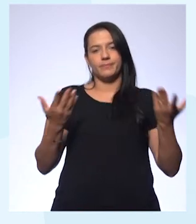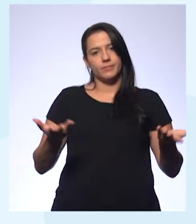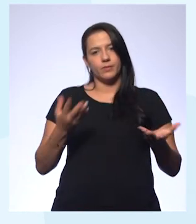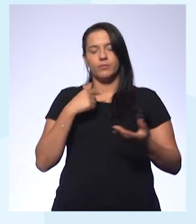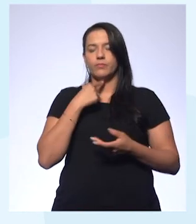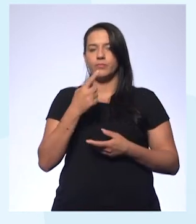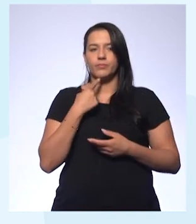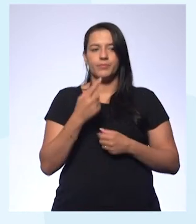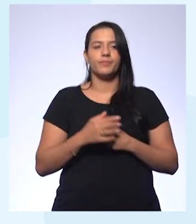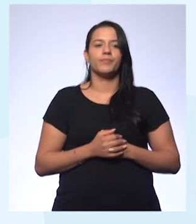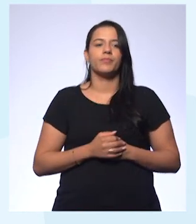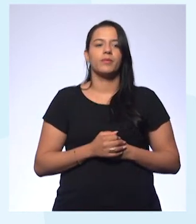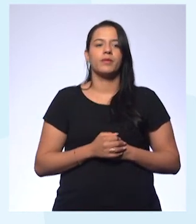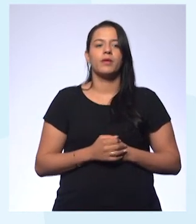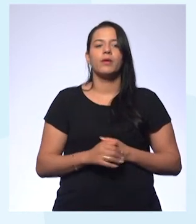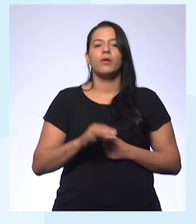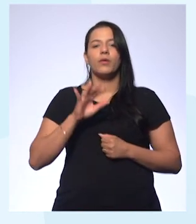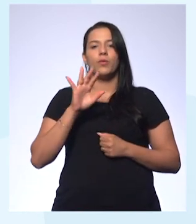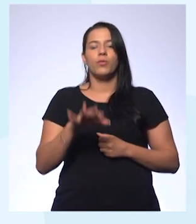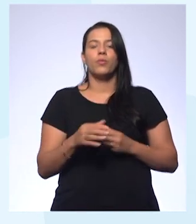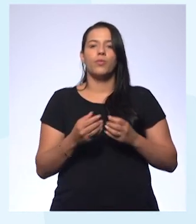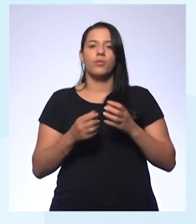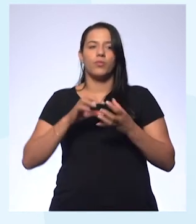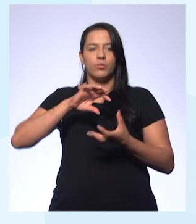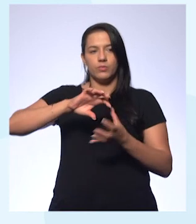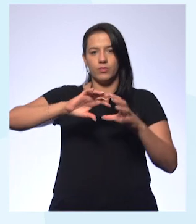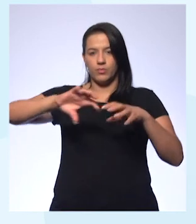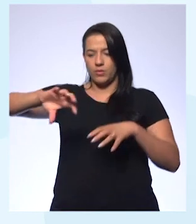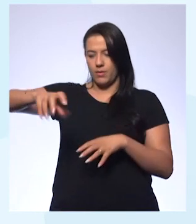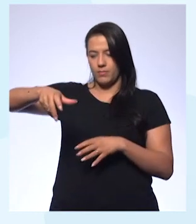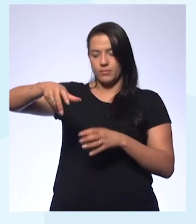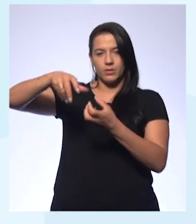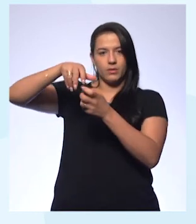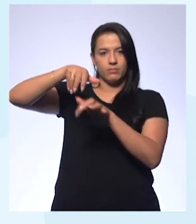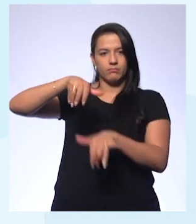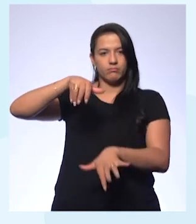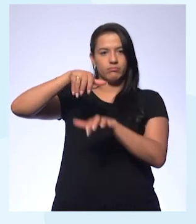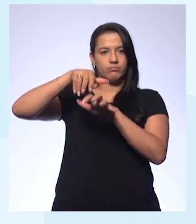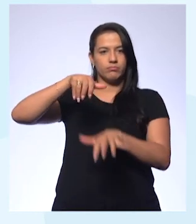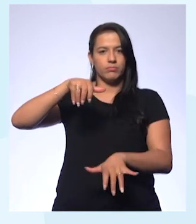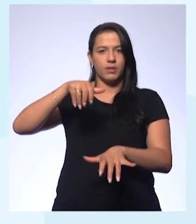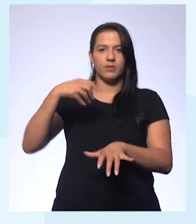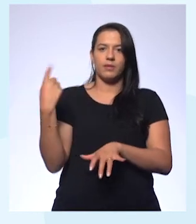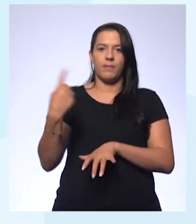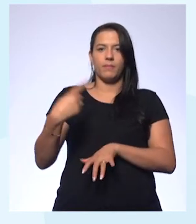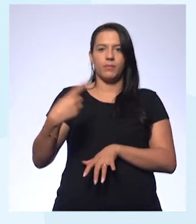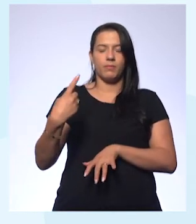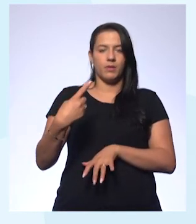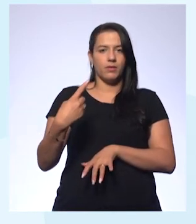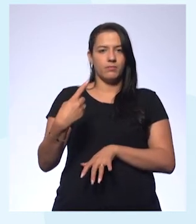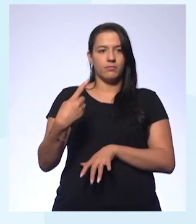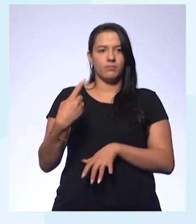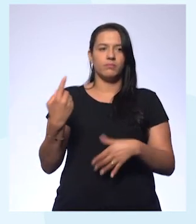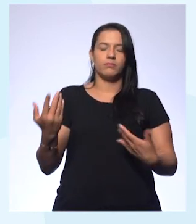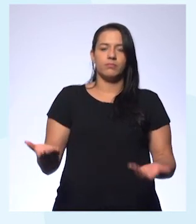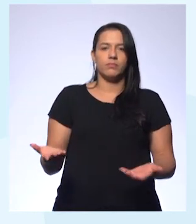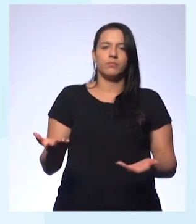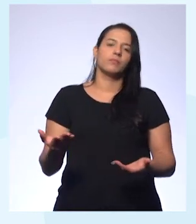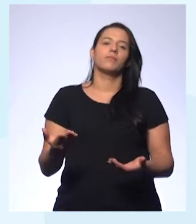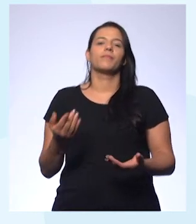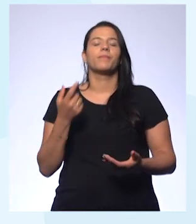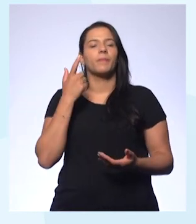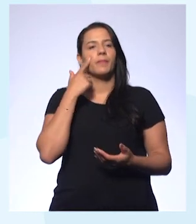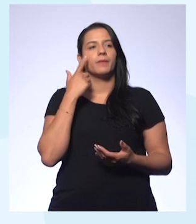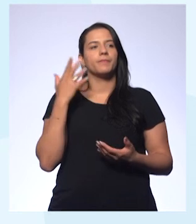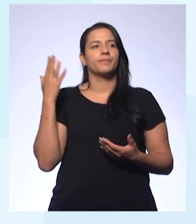Aí ele fala, o óleo sairá primeiro ao abrir a torneira? Aí alguém pode perguntar, mas se ele é mais leve, ele deveria sair primeiro. Mas levando aqui,